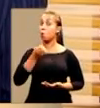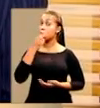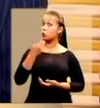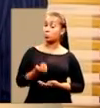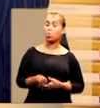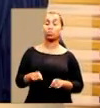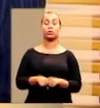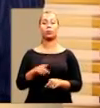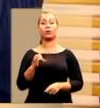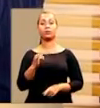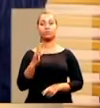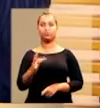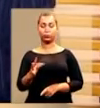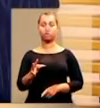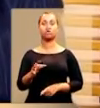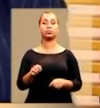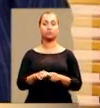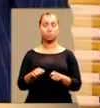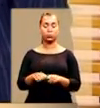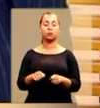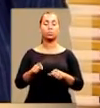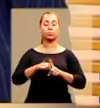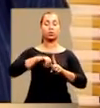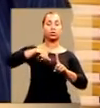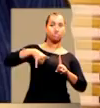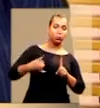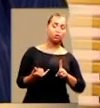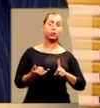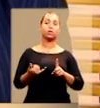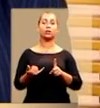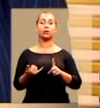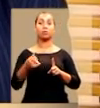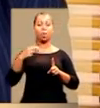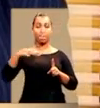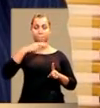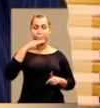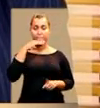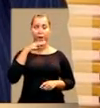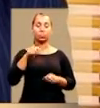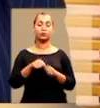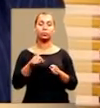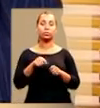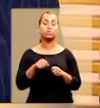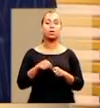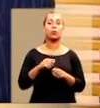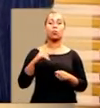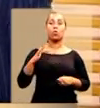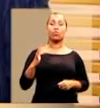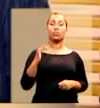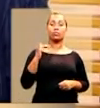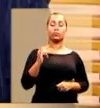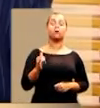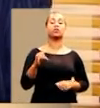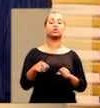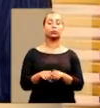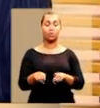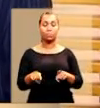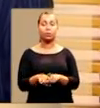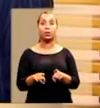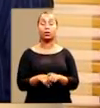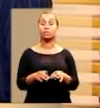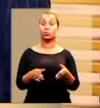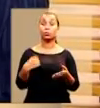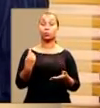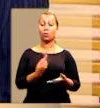Foi um sucesso. Fizemos o FIT lá depois, porque nós fizemos em janeiro, em março, o aniversário, o FIT já foi para lá